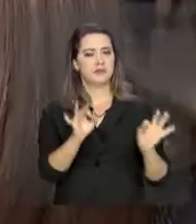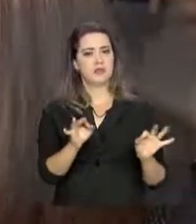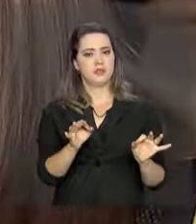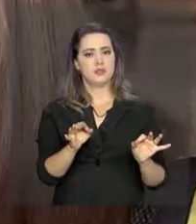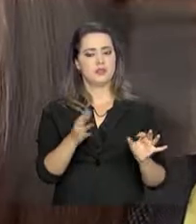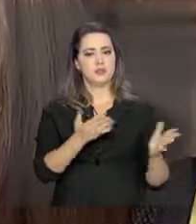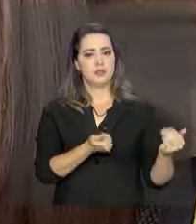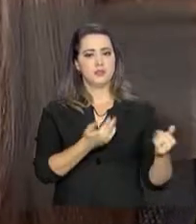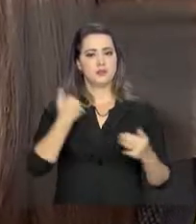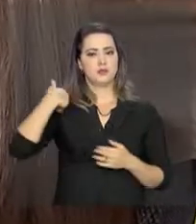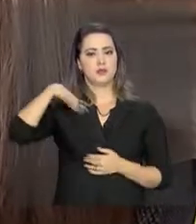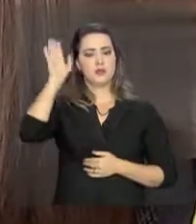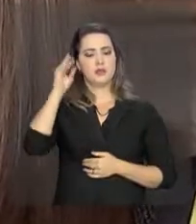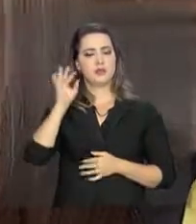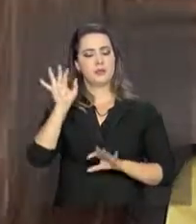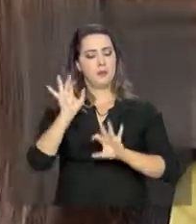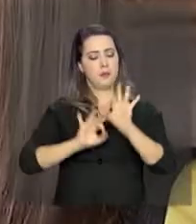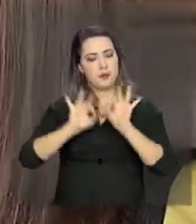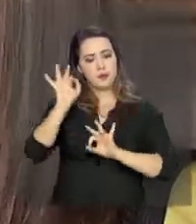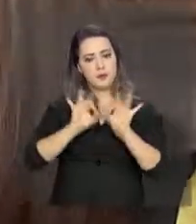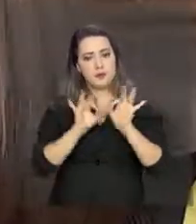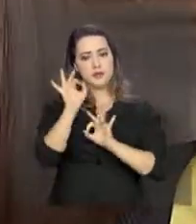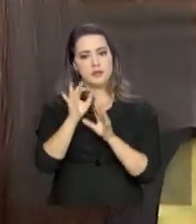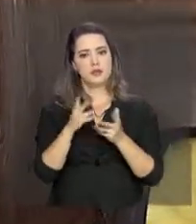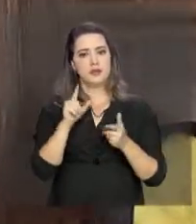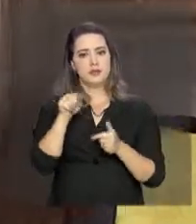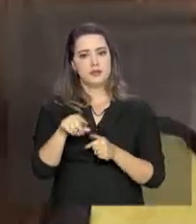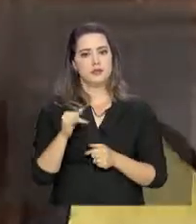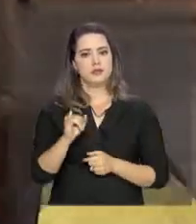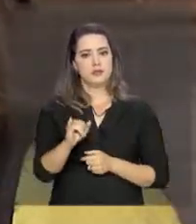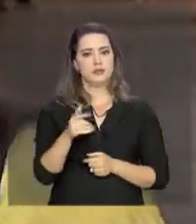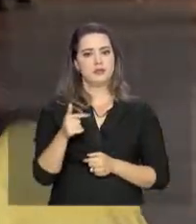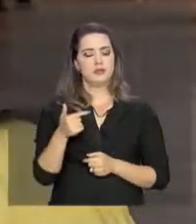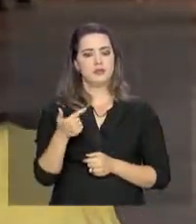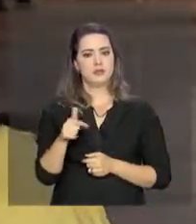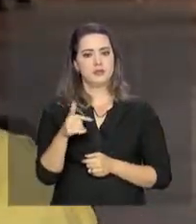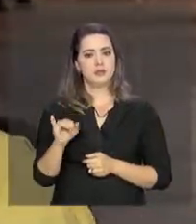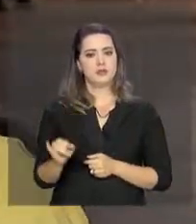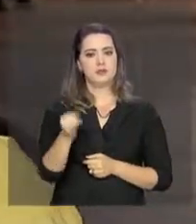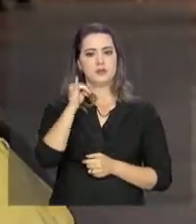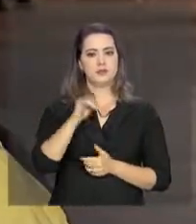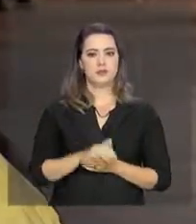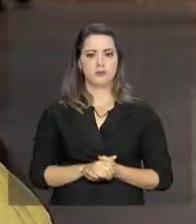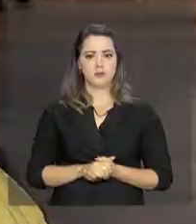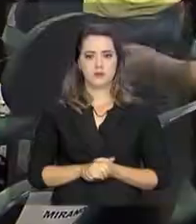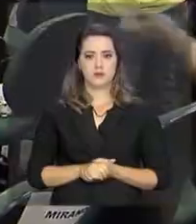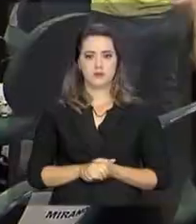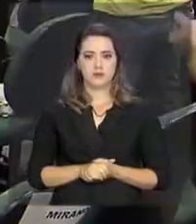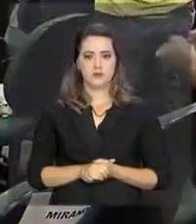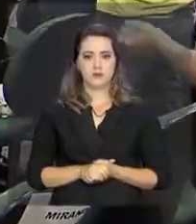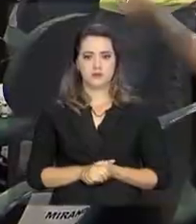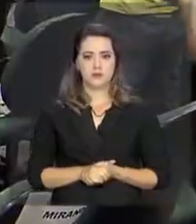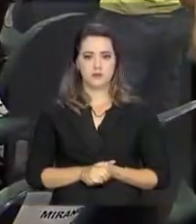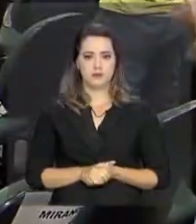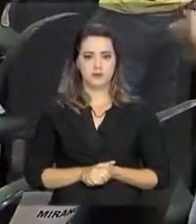estão mais preparados, né? Daqueles que porventura ainda não tiveram oportunidade.